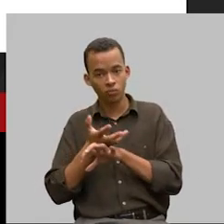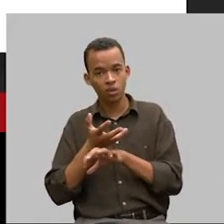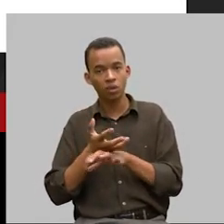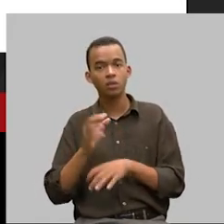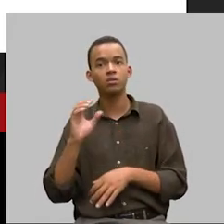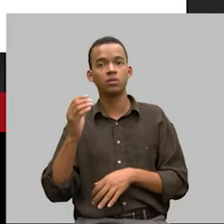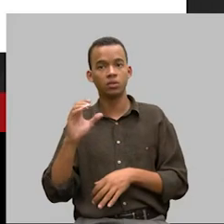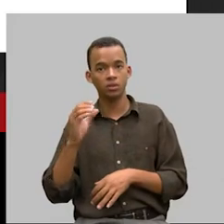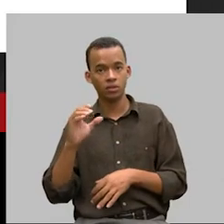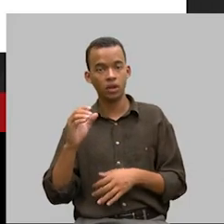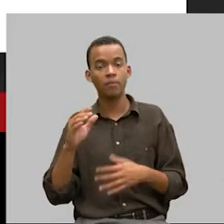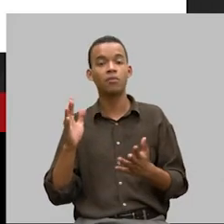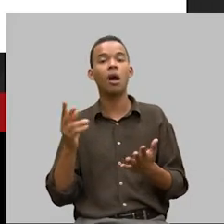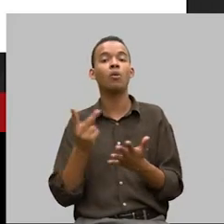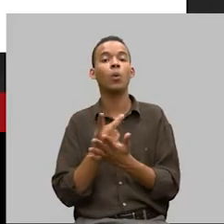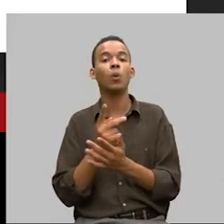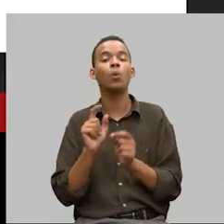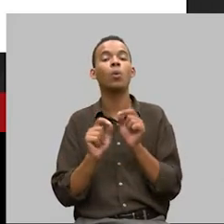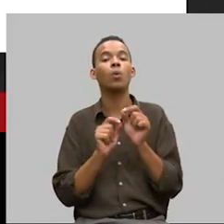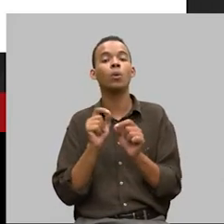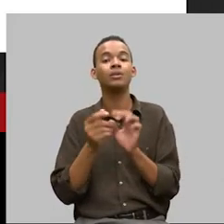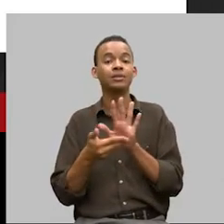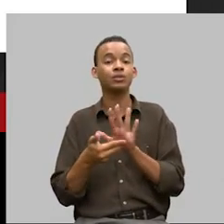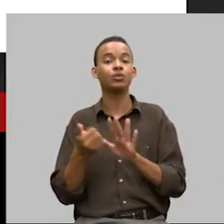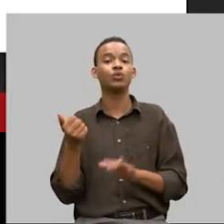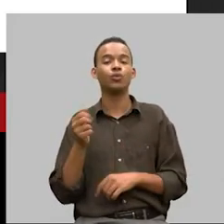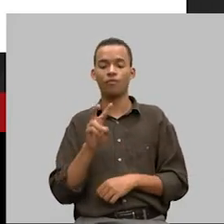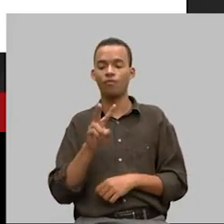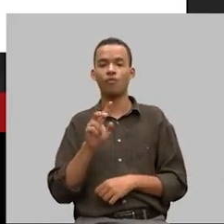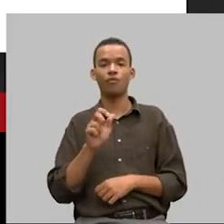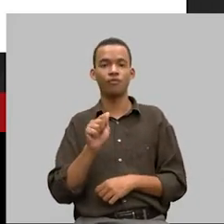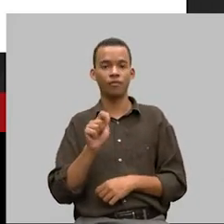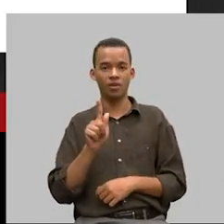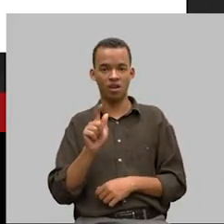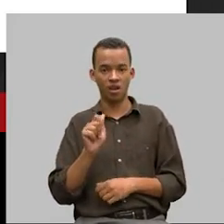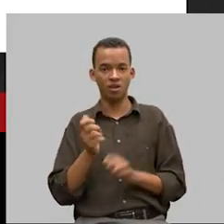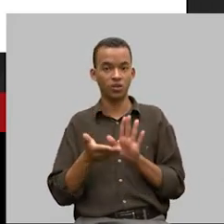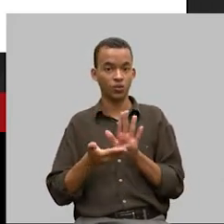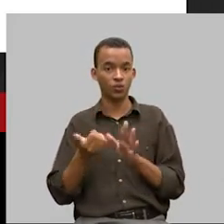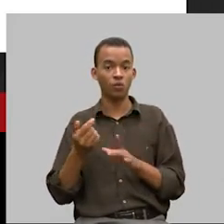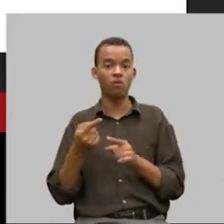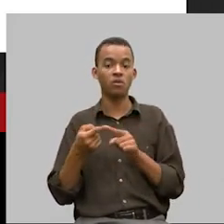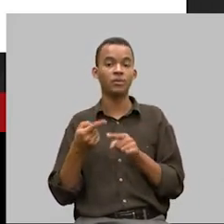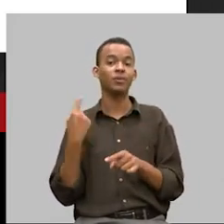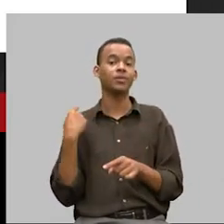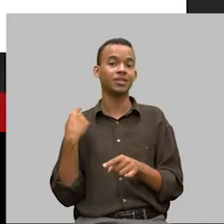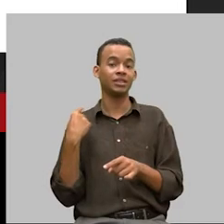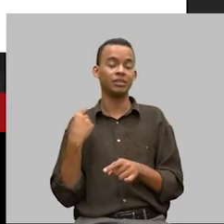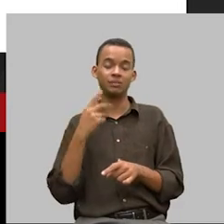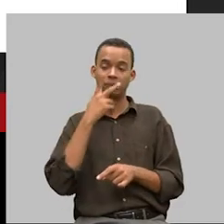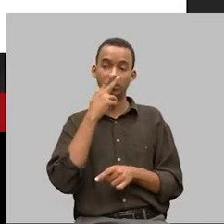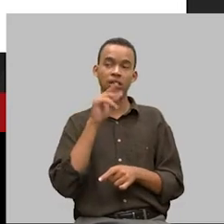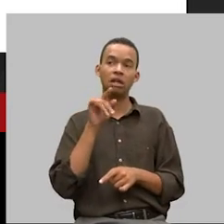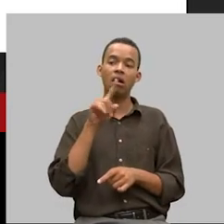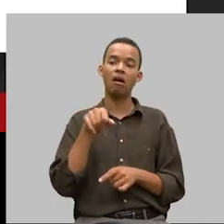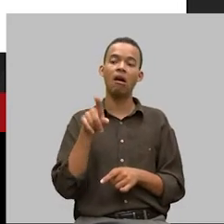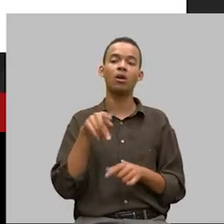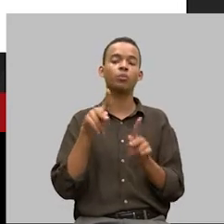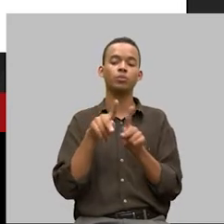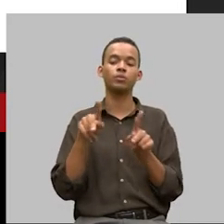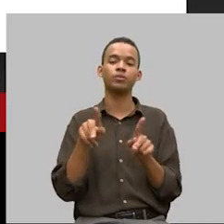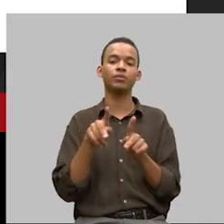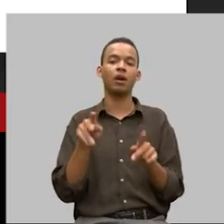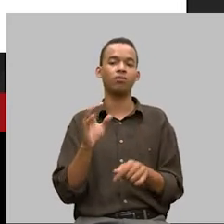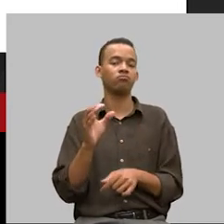E adivinha o que que aconteceu retiraram as vagas isso semana passada como se não não precisasse mais de professor de ciências a gente